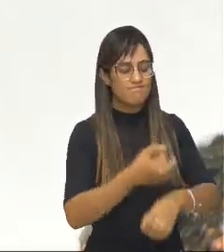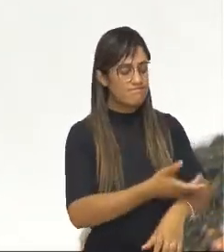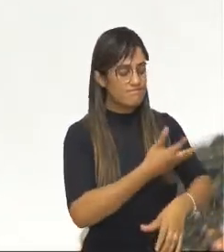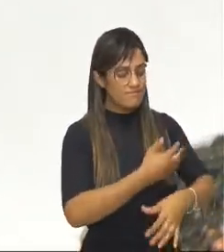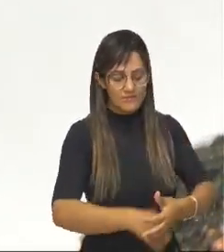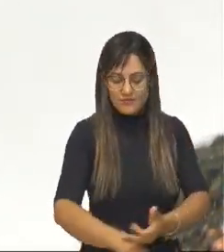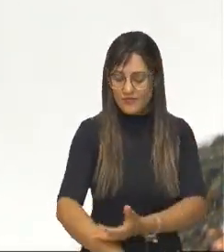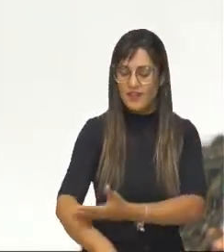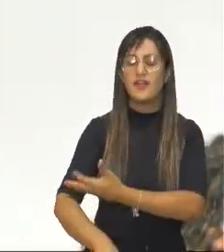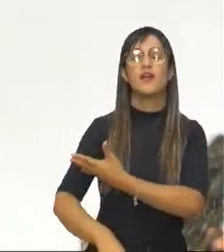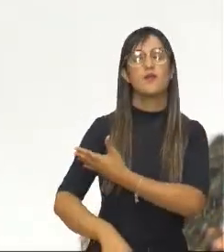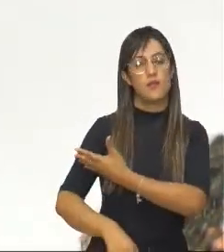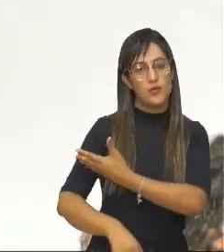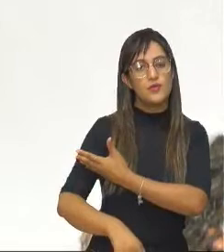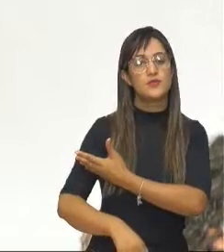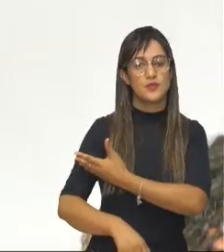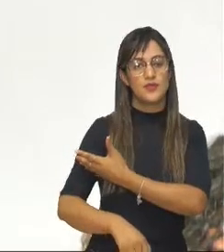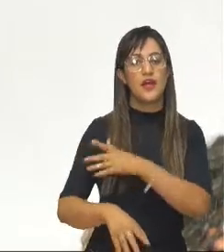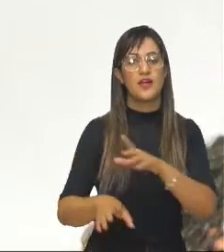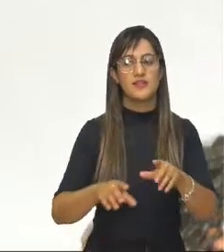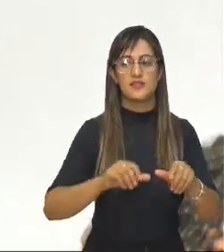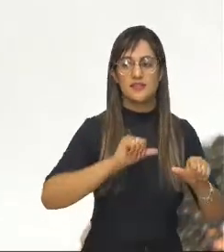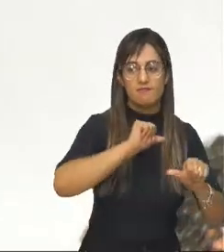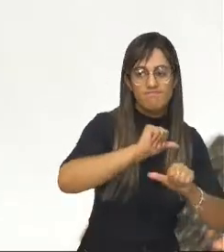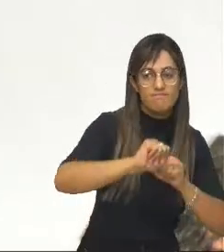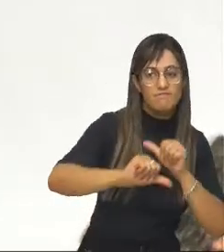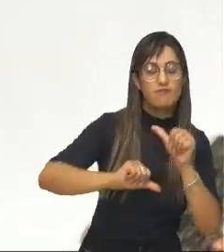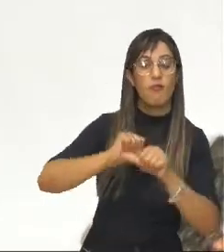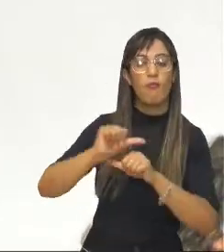por vocês e, assim, mexida. Porque,